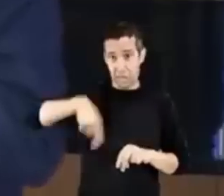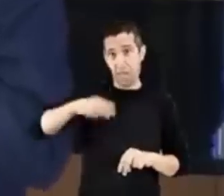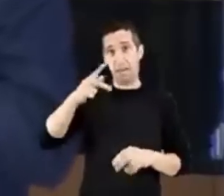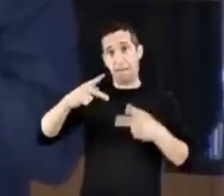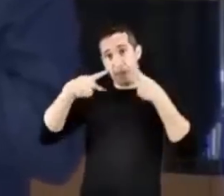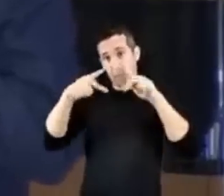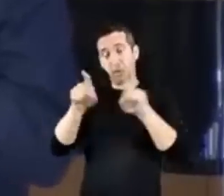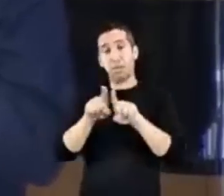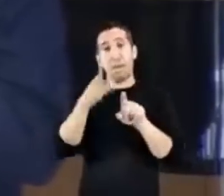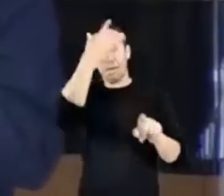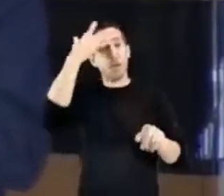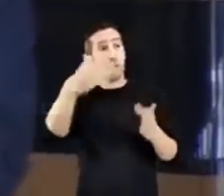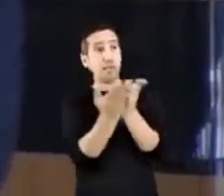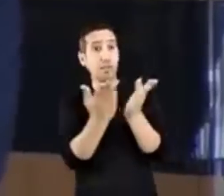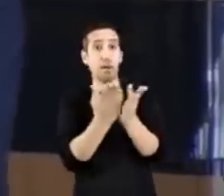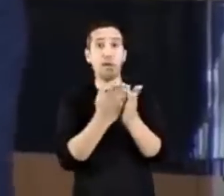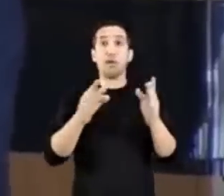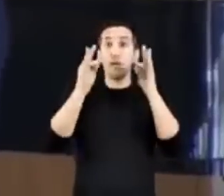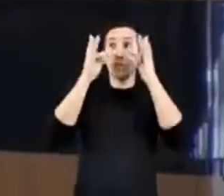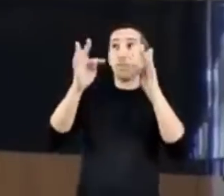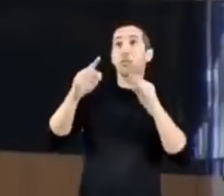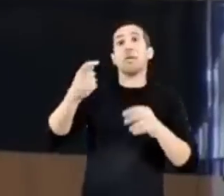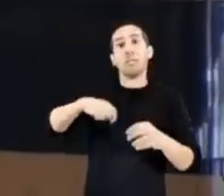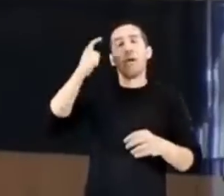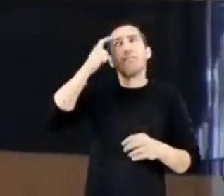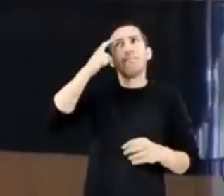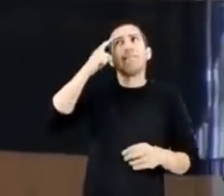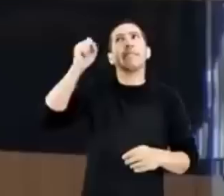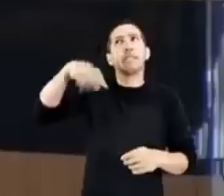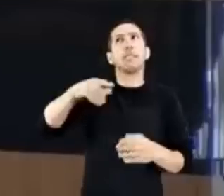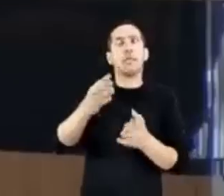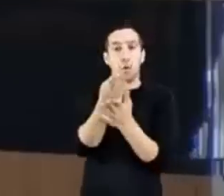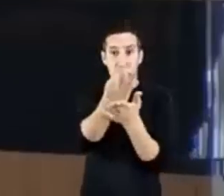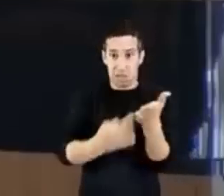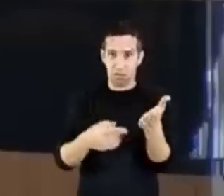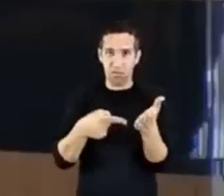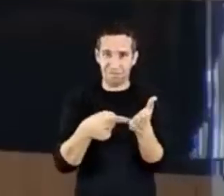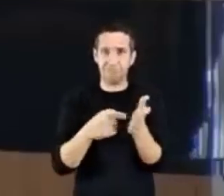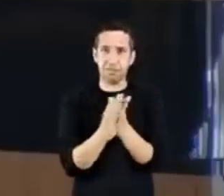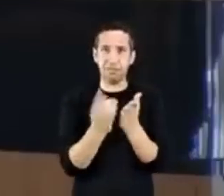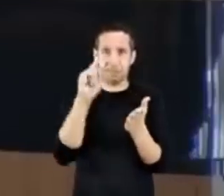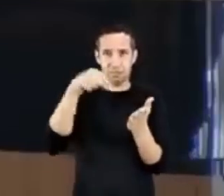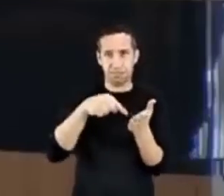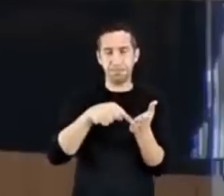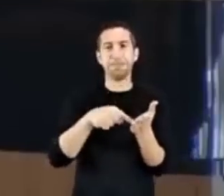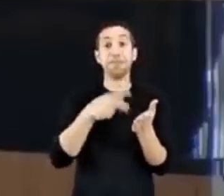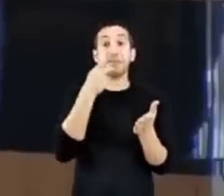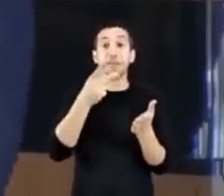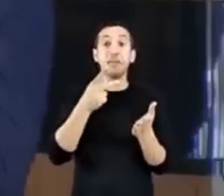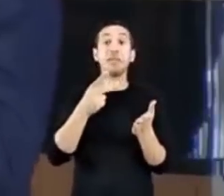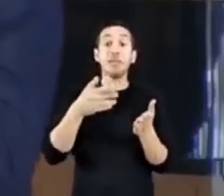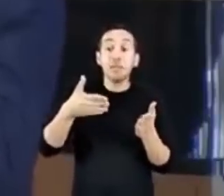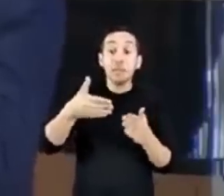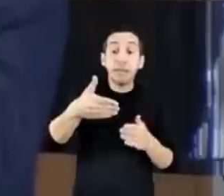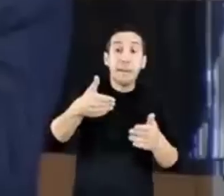testemunham por aí nós devemos ter isso em mente o texto bíblico diz nos últimos dias o